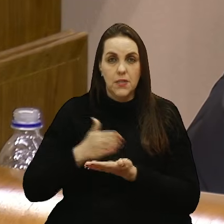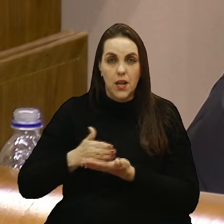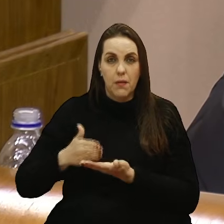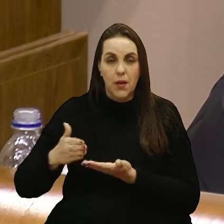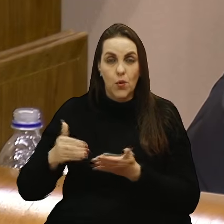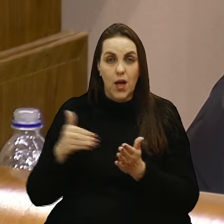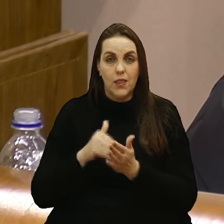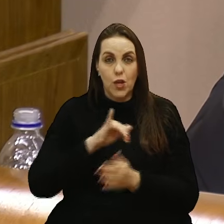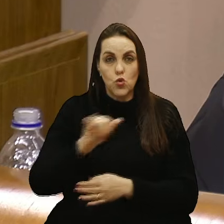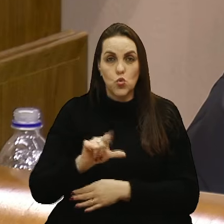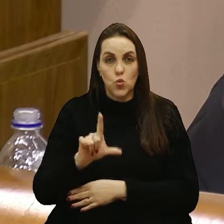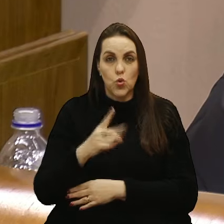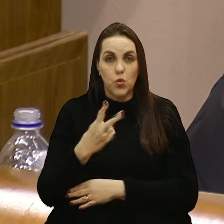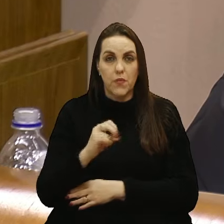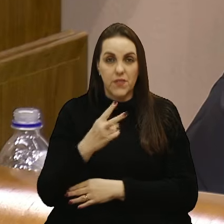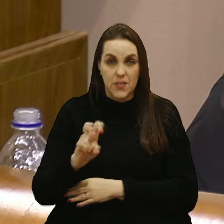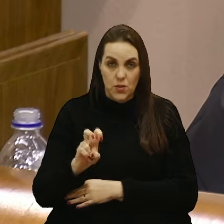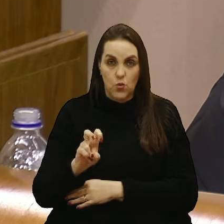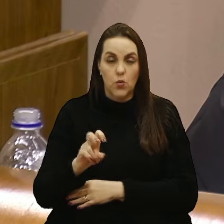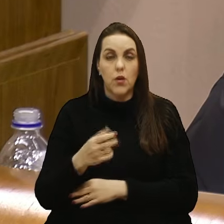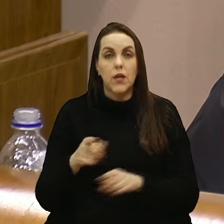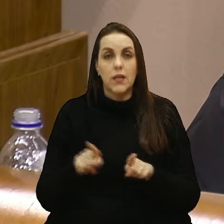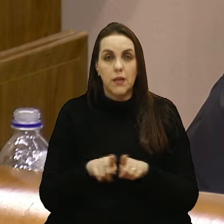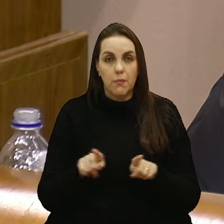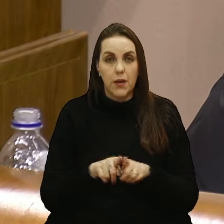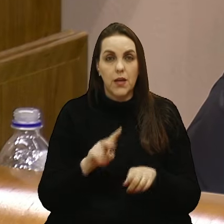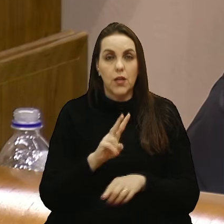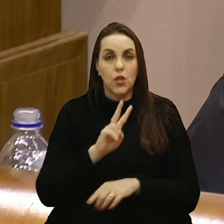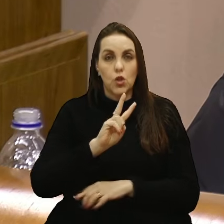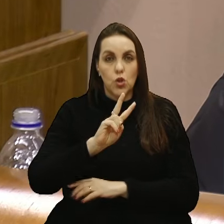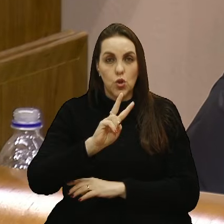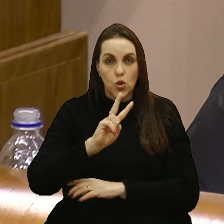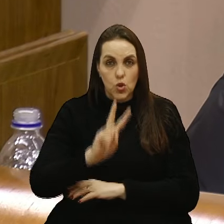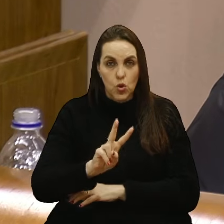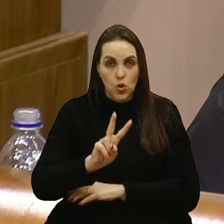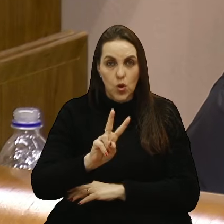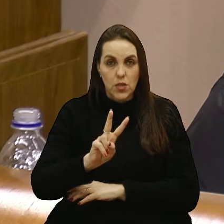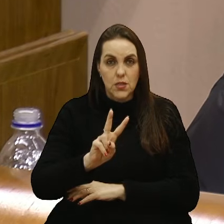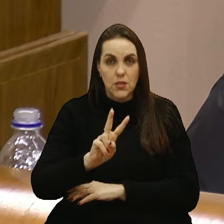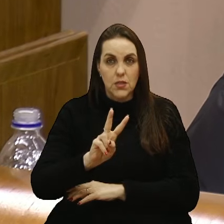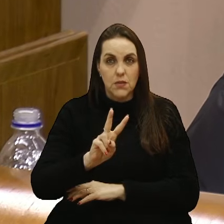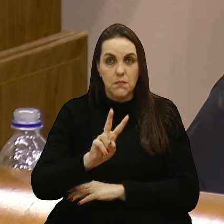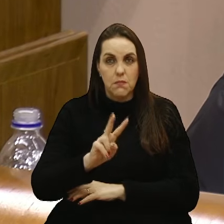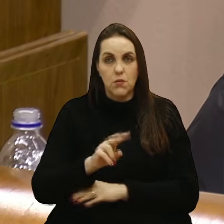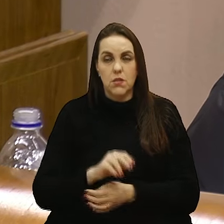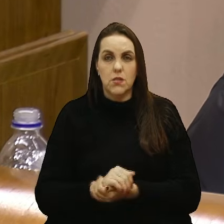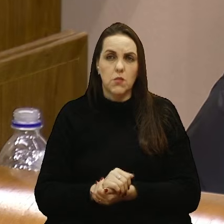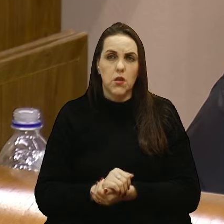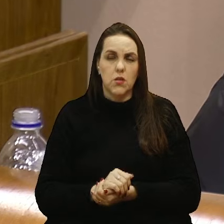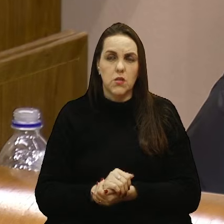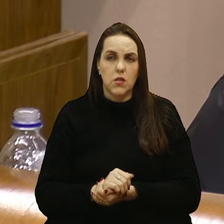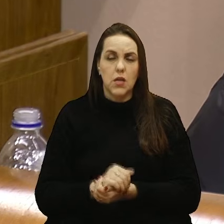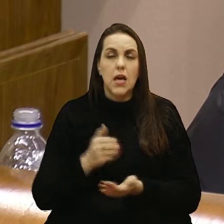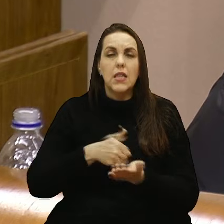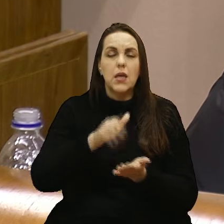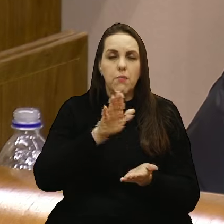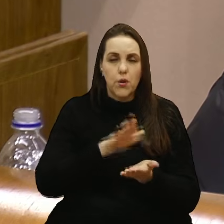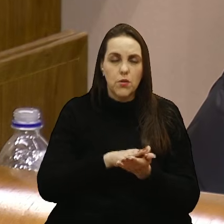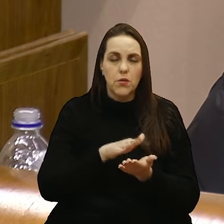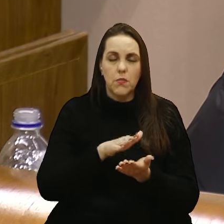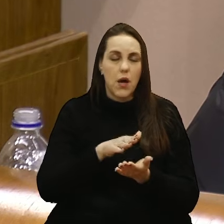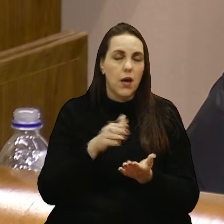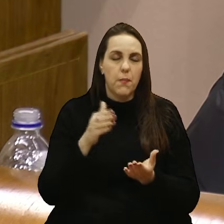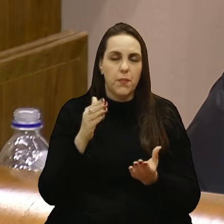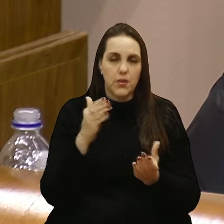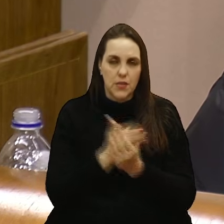de 2025. E 2.600 milhões refere-se aos processos judiciais trabalhistas. É